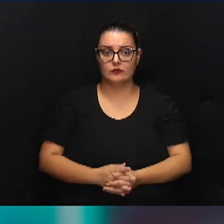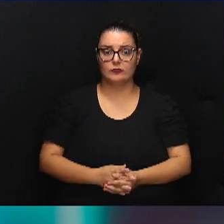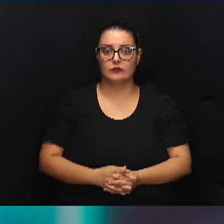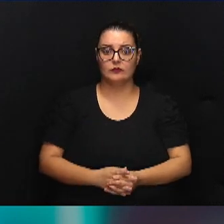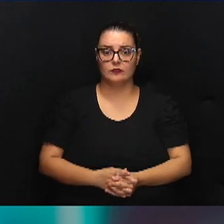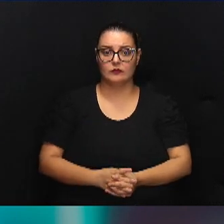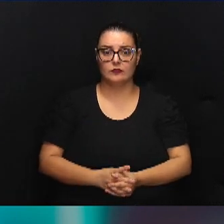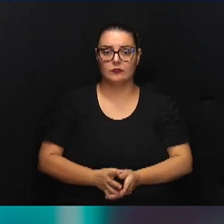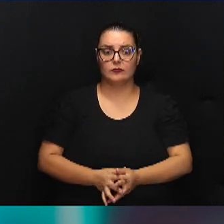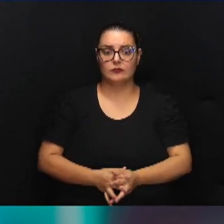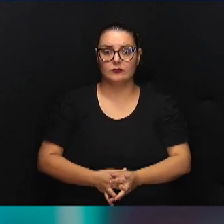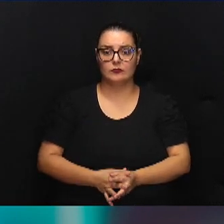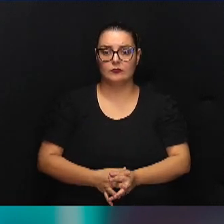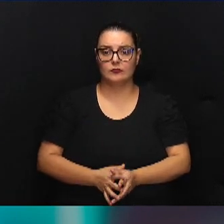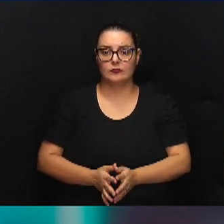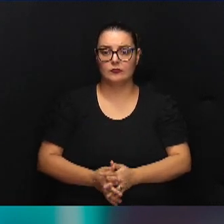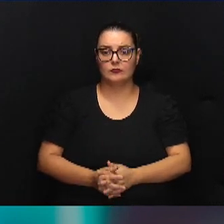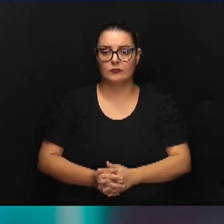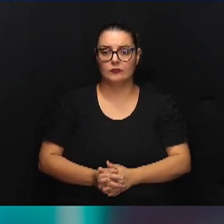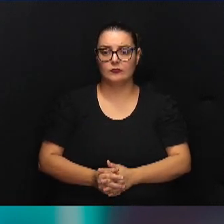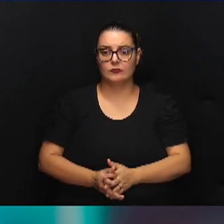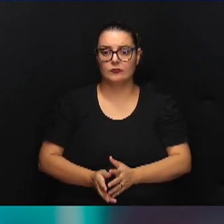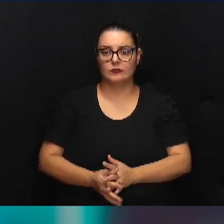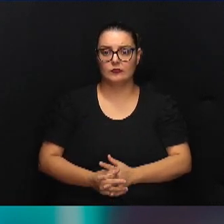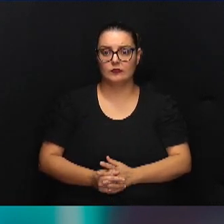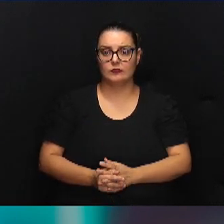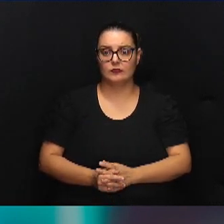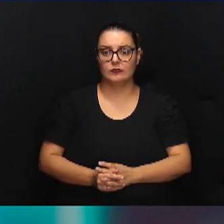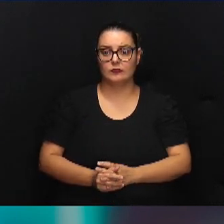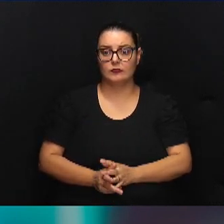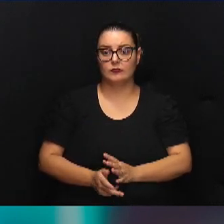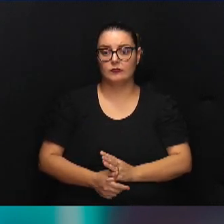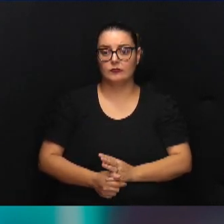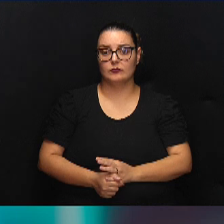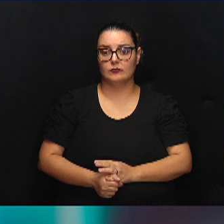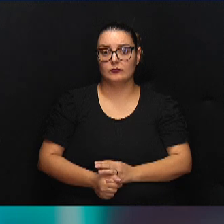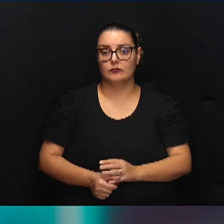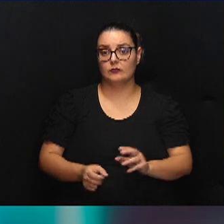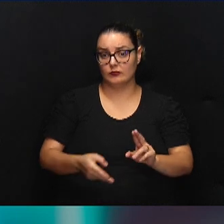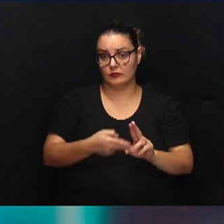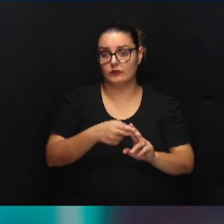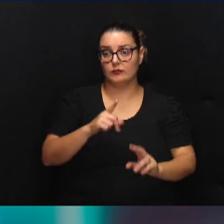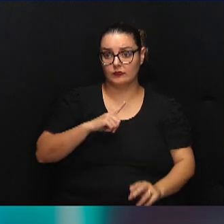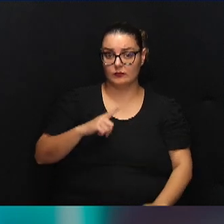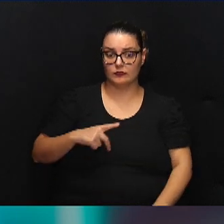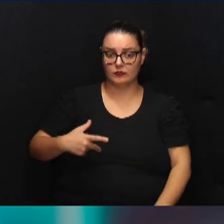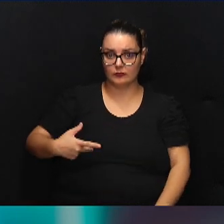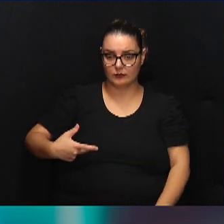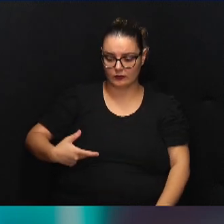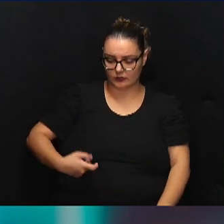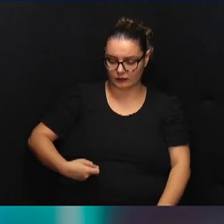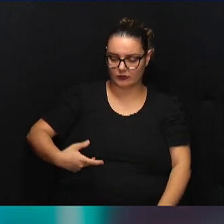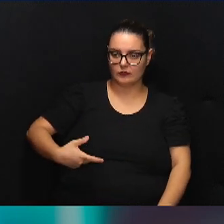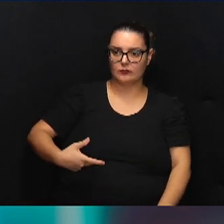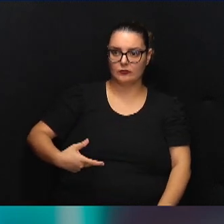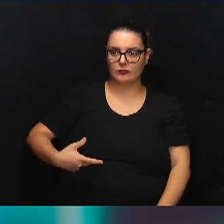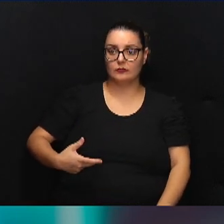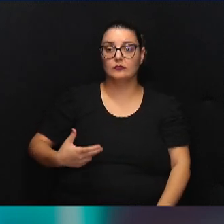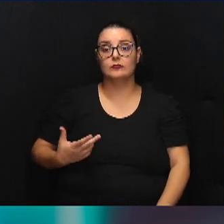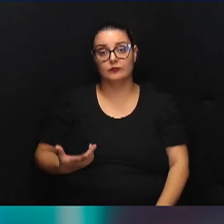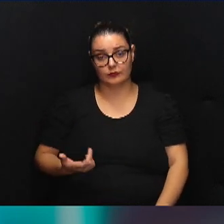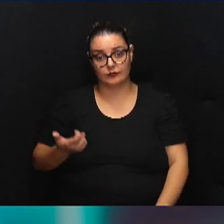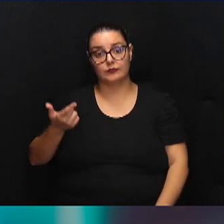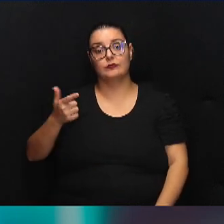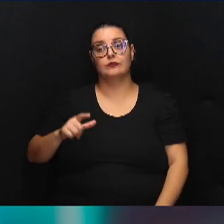gente tem a possibilidade hoje no SUS de ter canetas de insulina, mas ainda insistem de